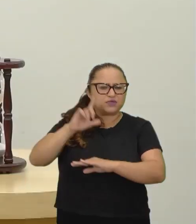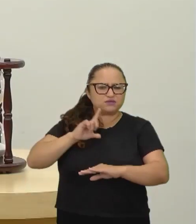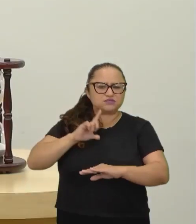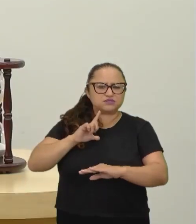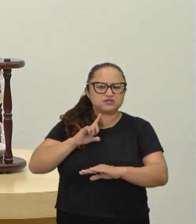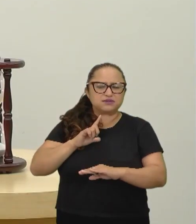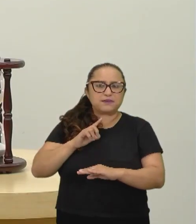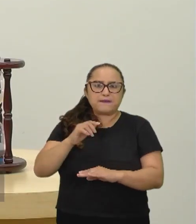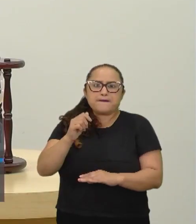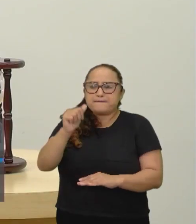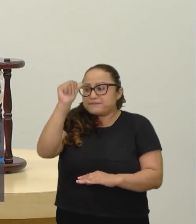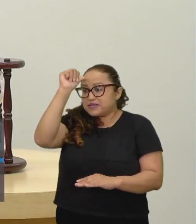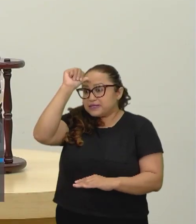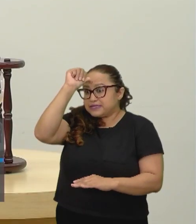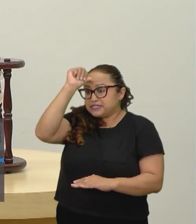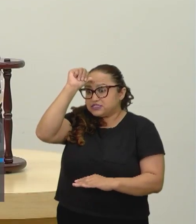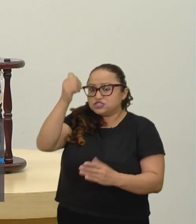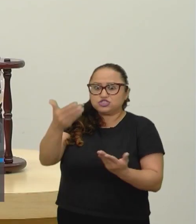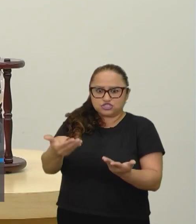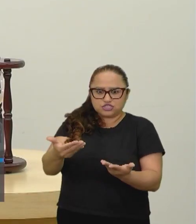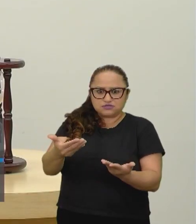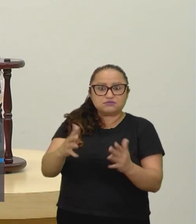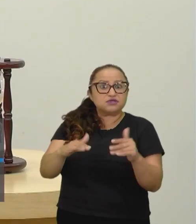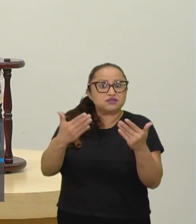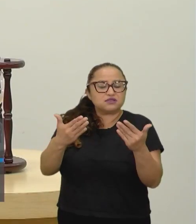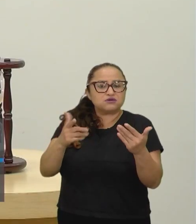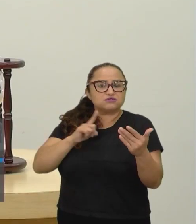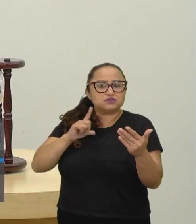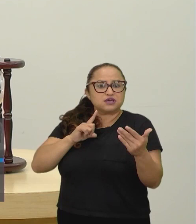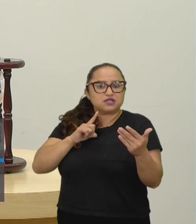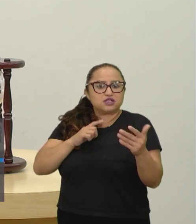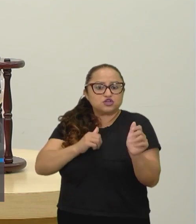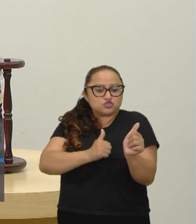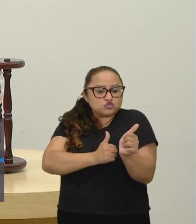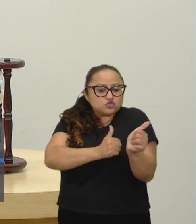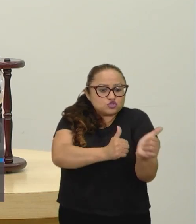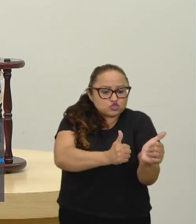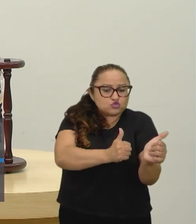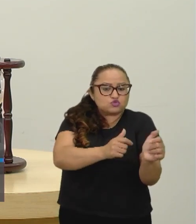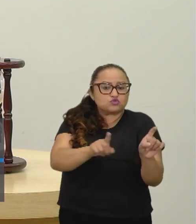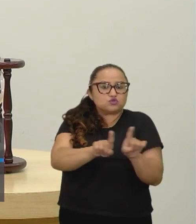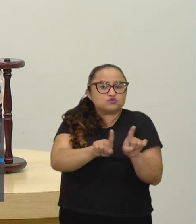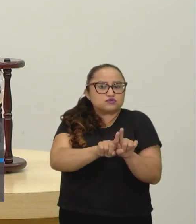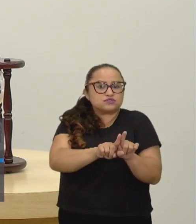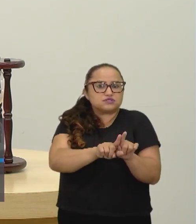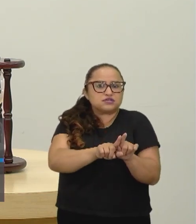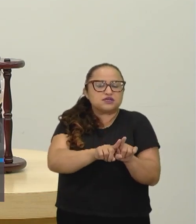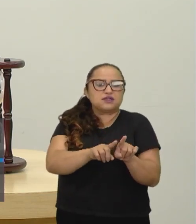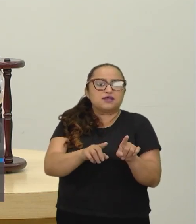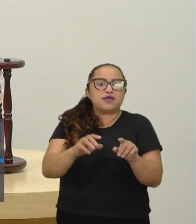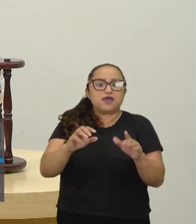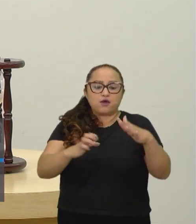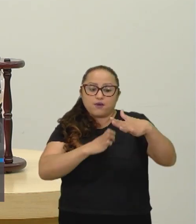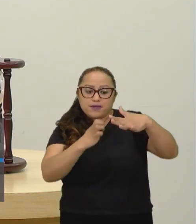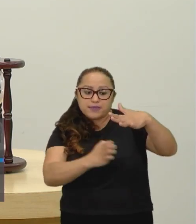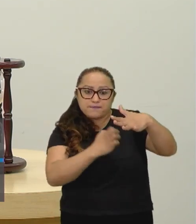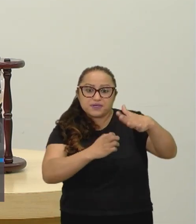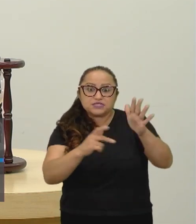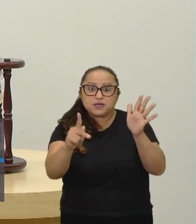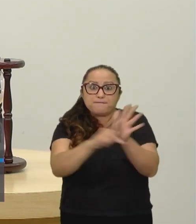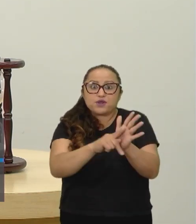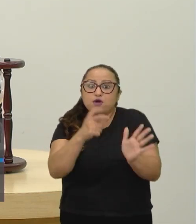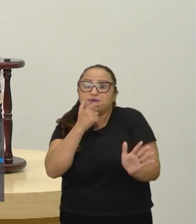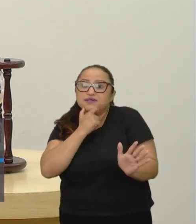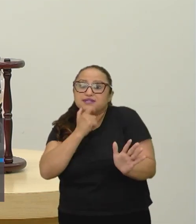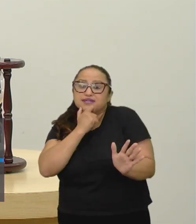Índia, né? Os europeus estão na Índia, tem a Companhia Oriental das Índias, que é uma empresa da Inglaterra que